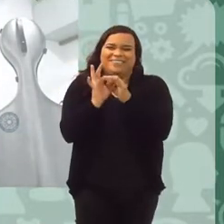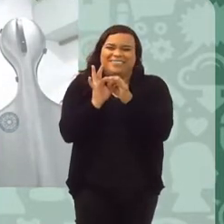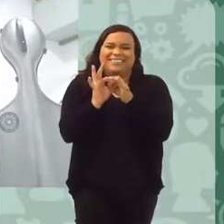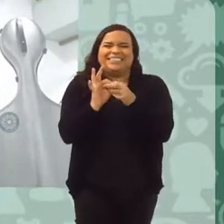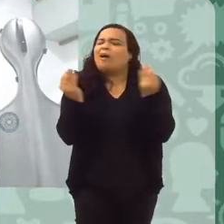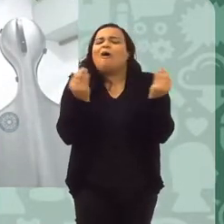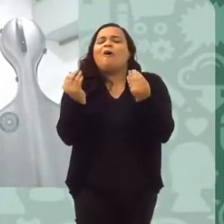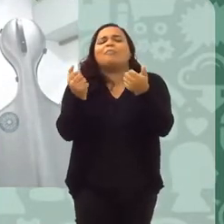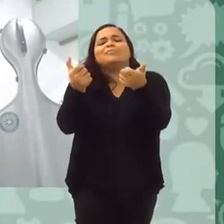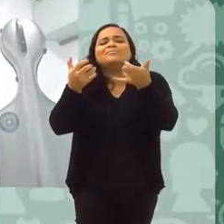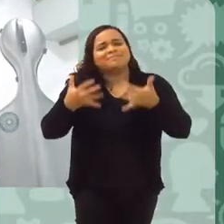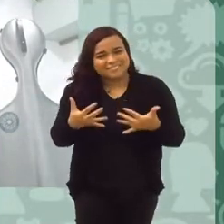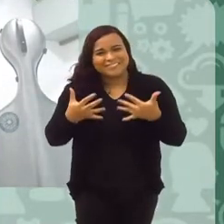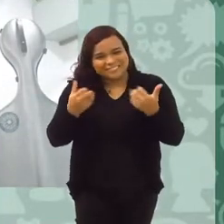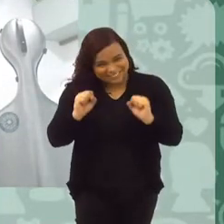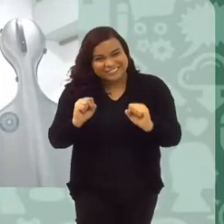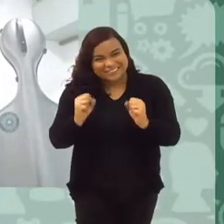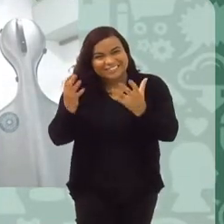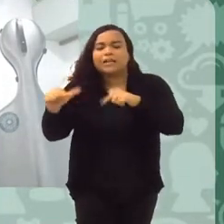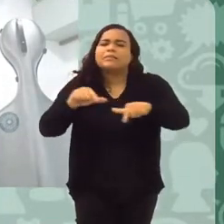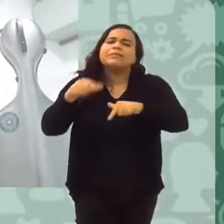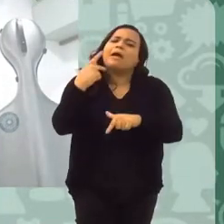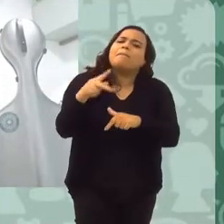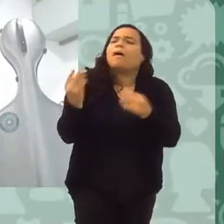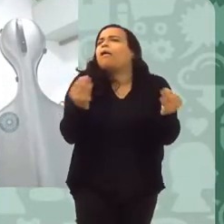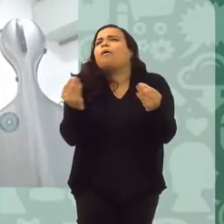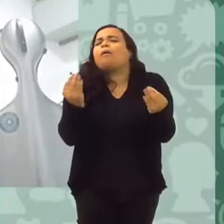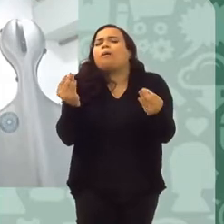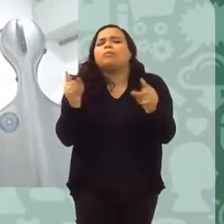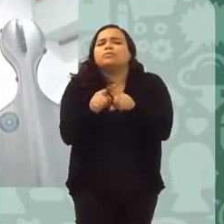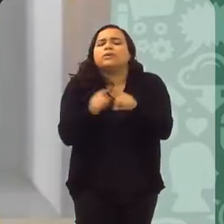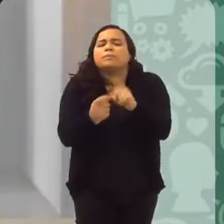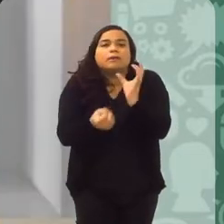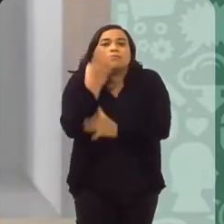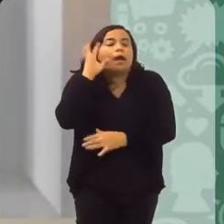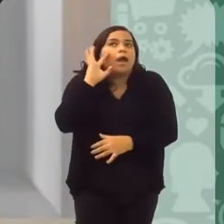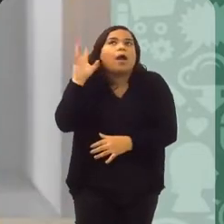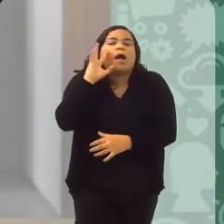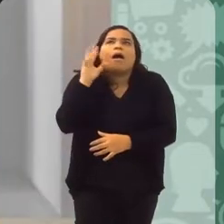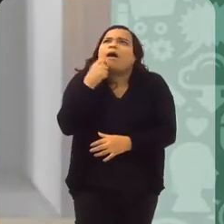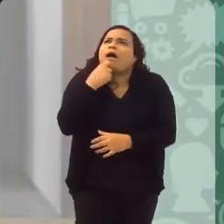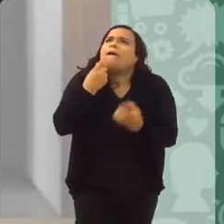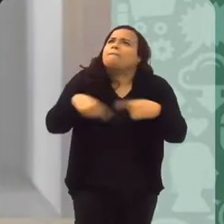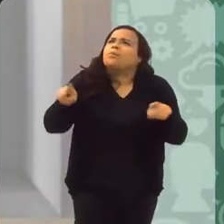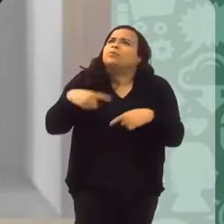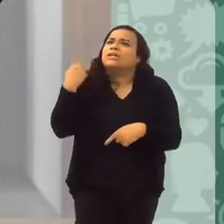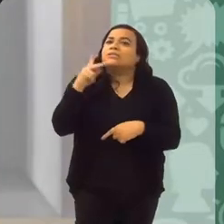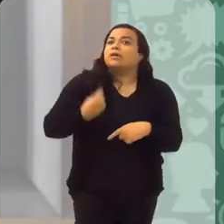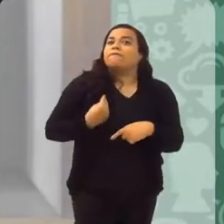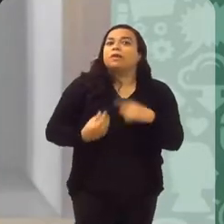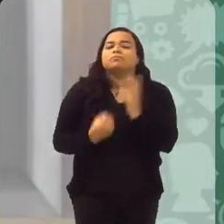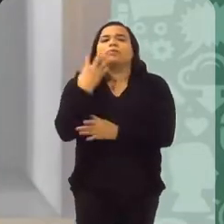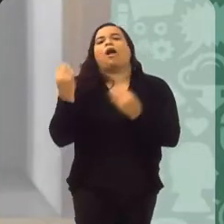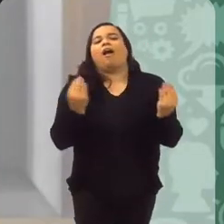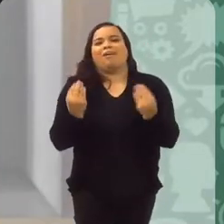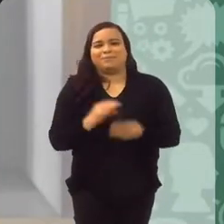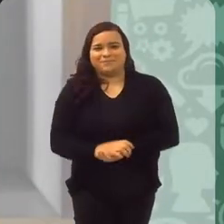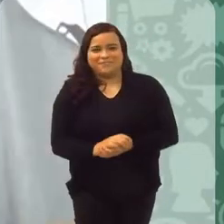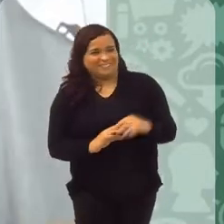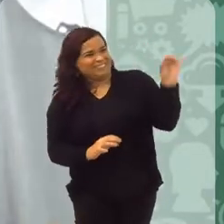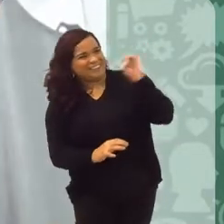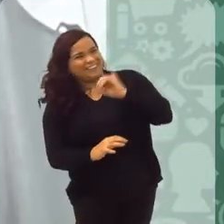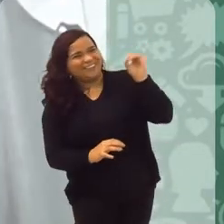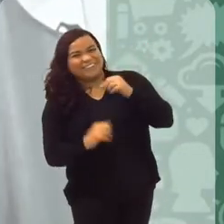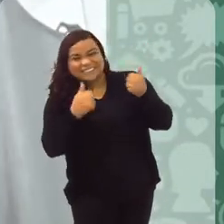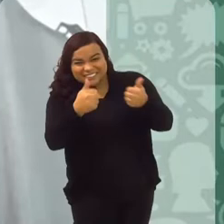Musicoterapia. Explica para a gente como funciona esse trabalho e como surgiu a música na sua vida, né? Oi,